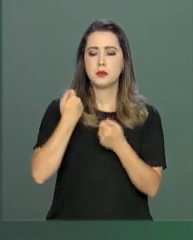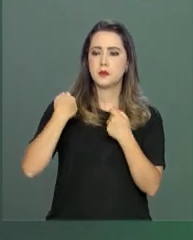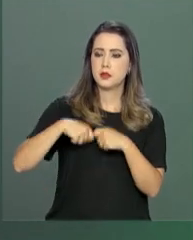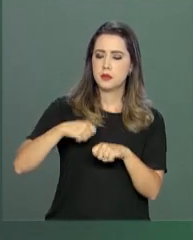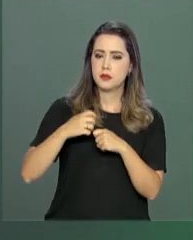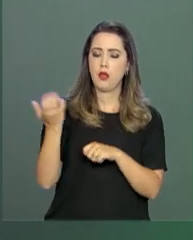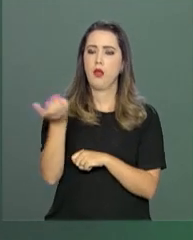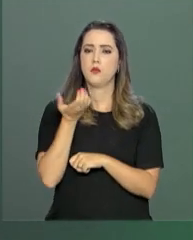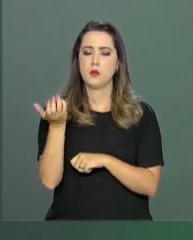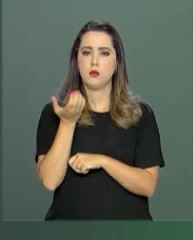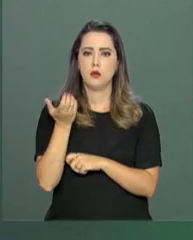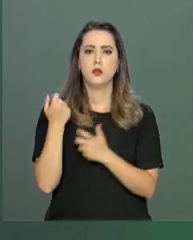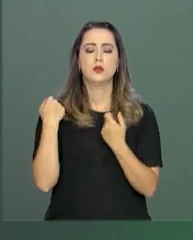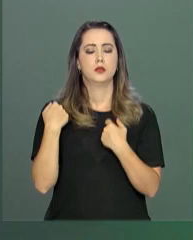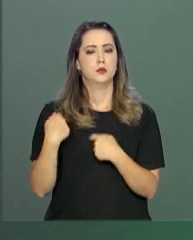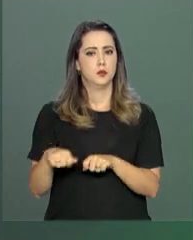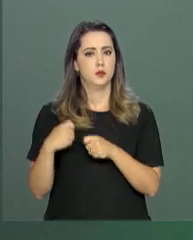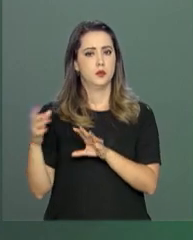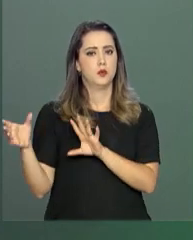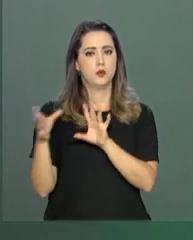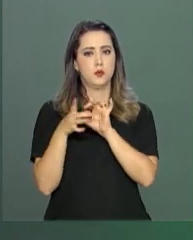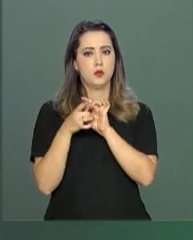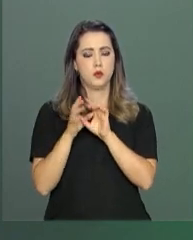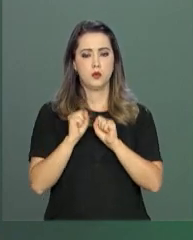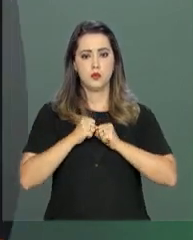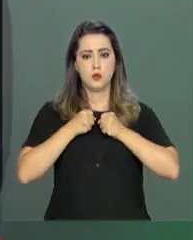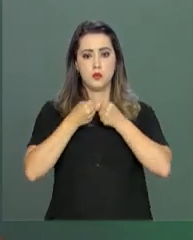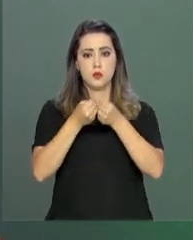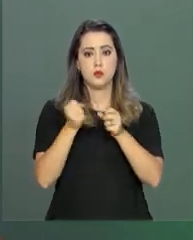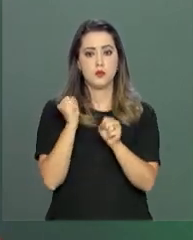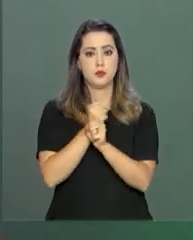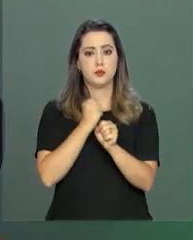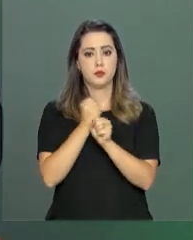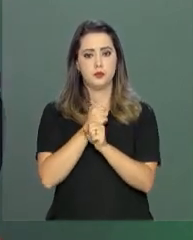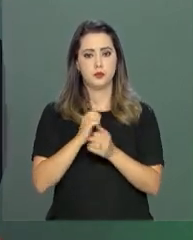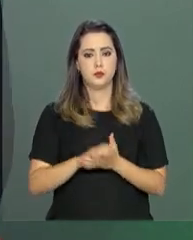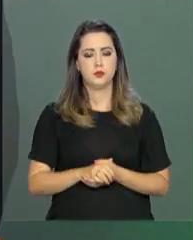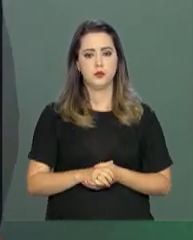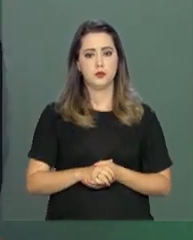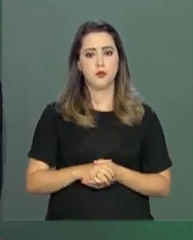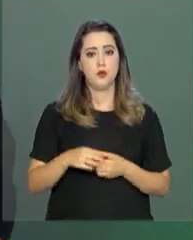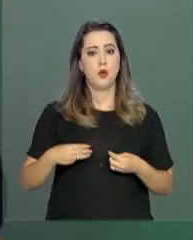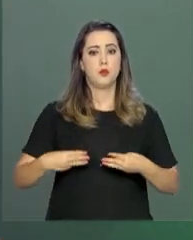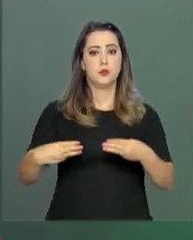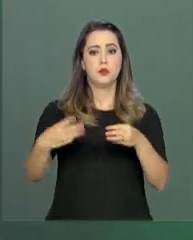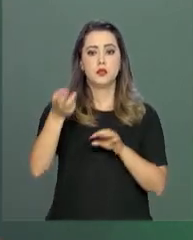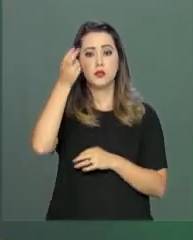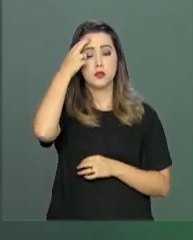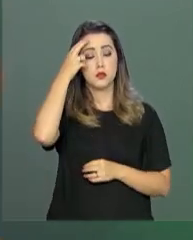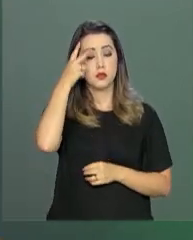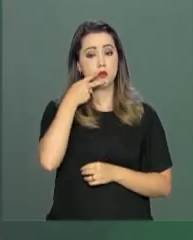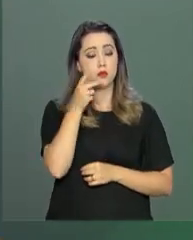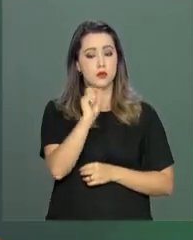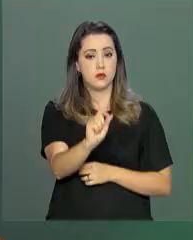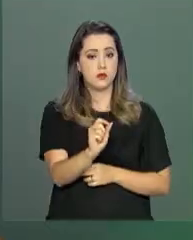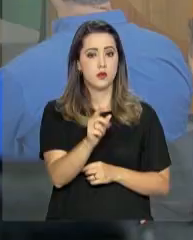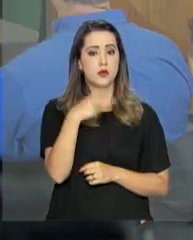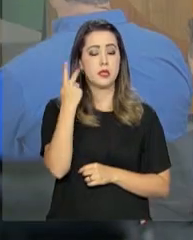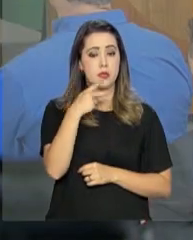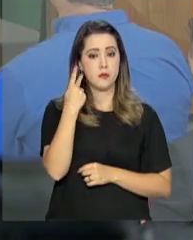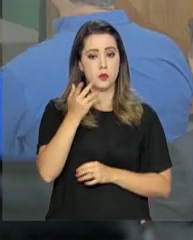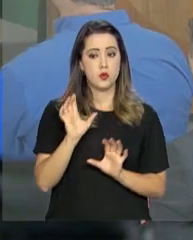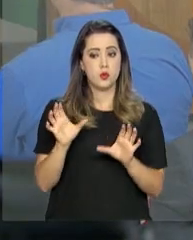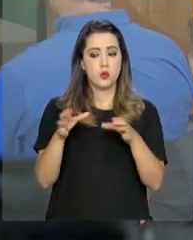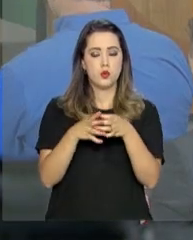queremos e que nos devemos juntar esforços para construir. Já o ministro da Cultura destacou que as políticas públicas no setor